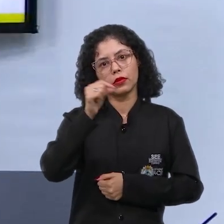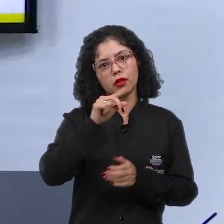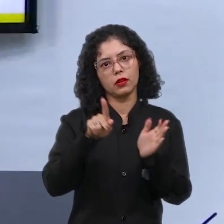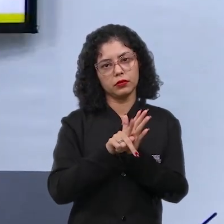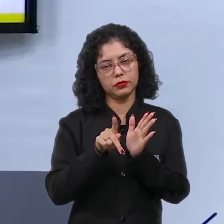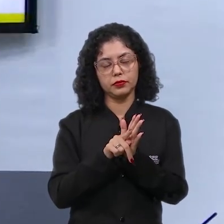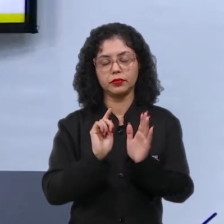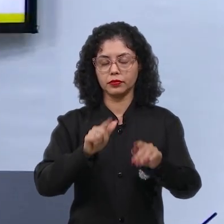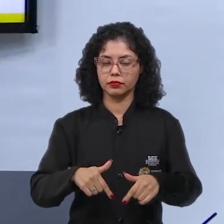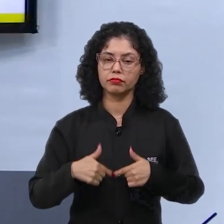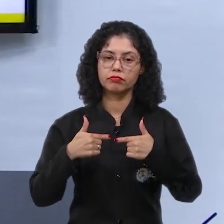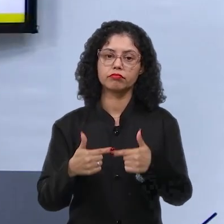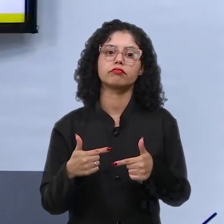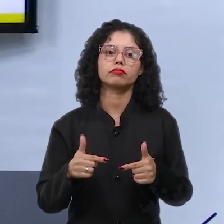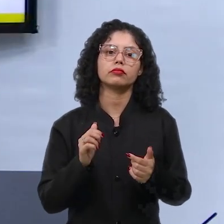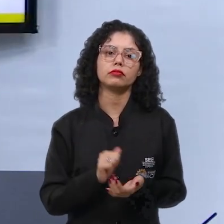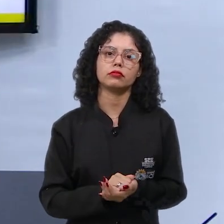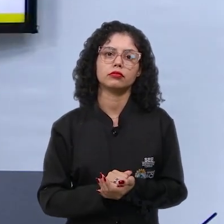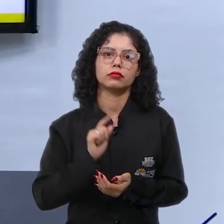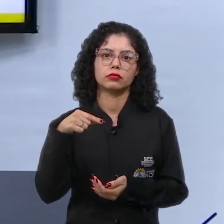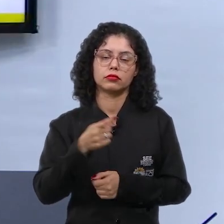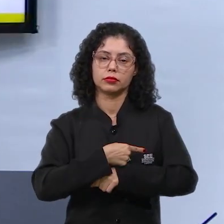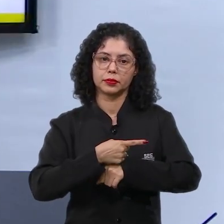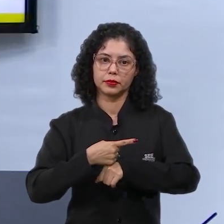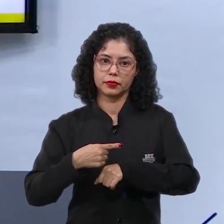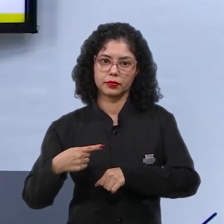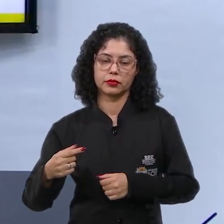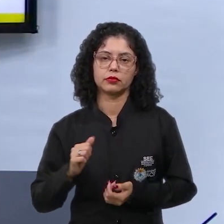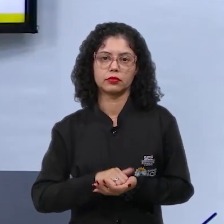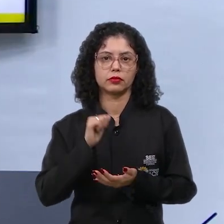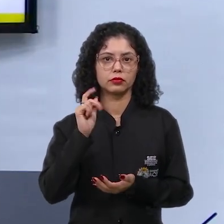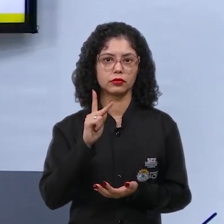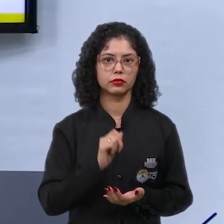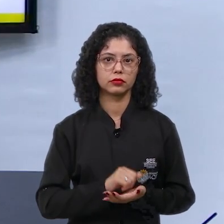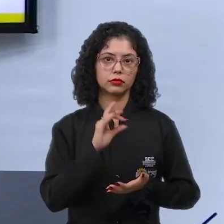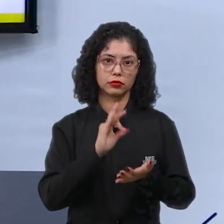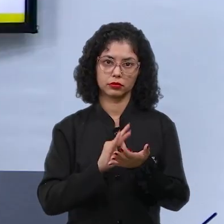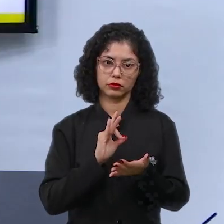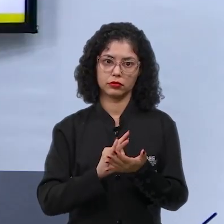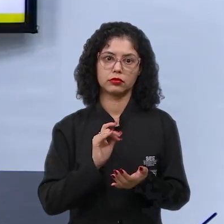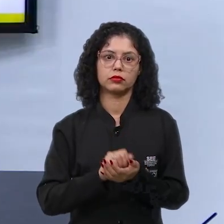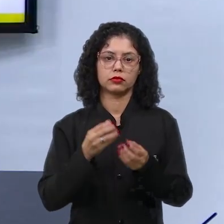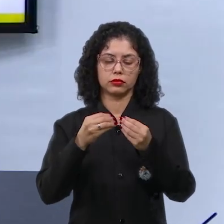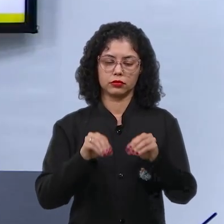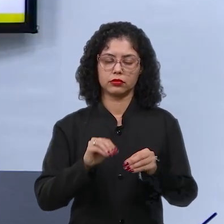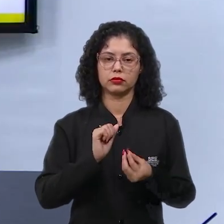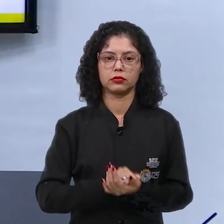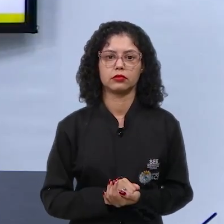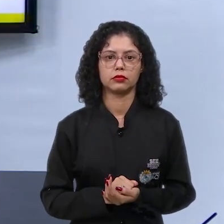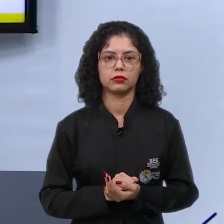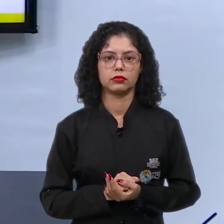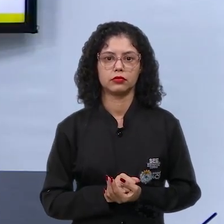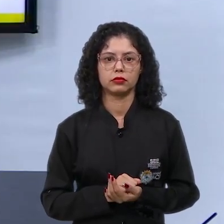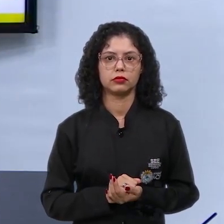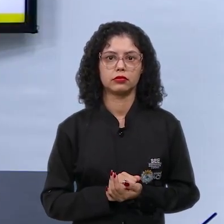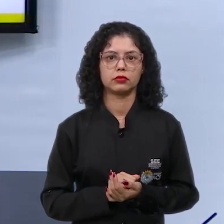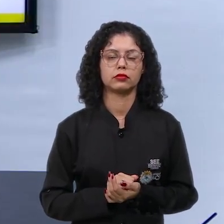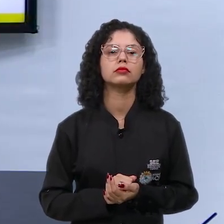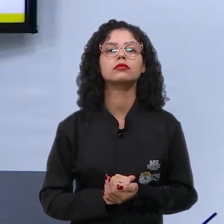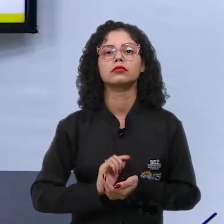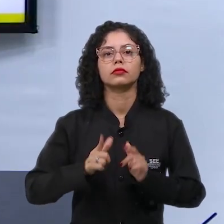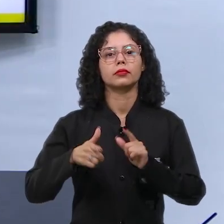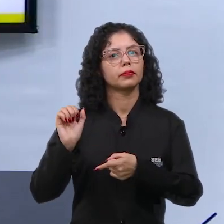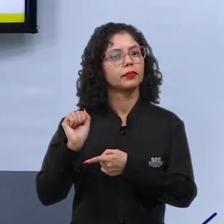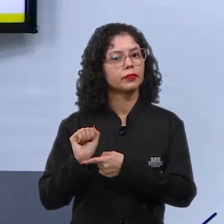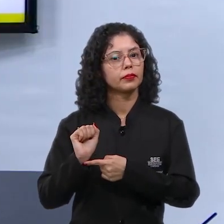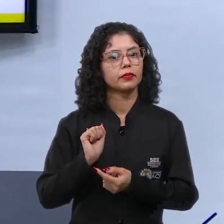ela combater aquela lagarta. Tá ok? Na verdade, né, os ovos daquela lagarta. Então, nosso gabarito é a